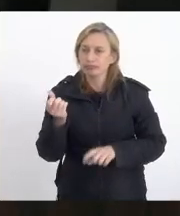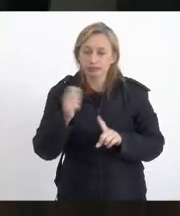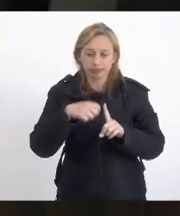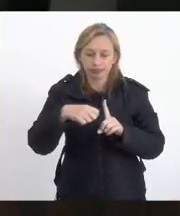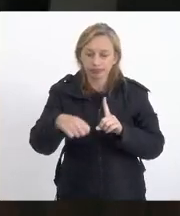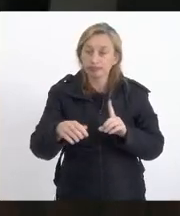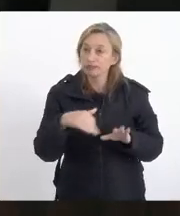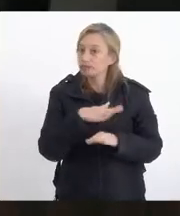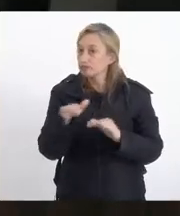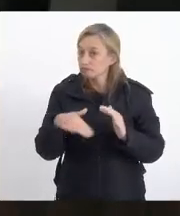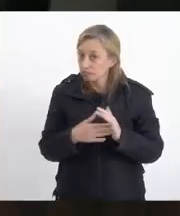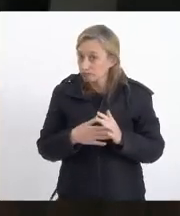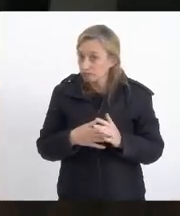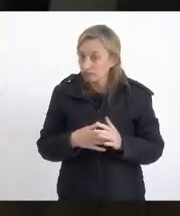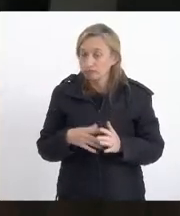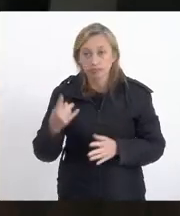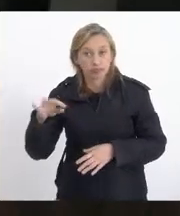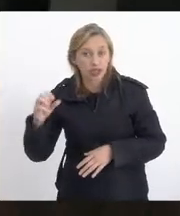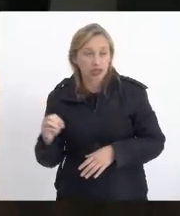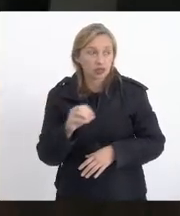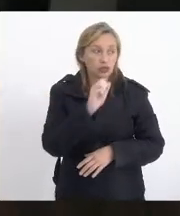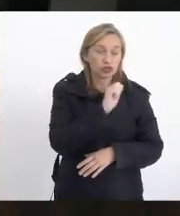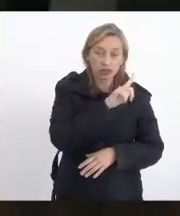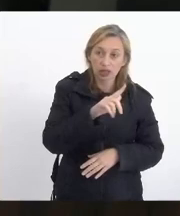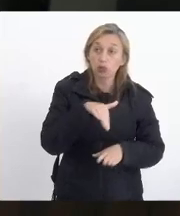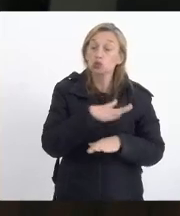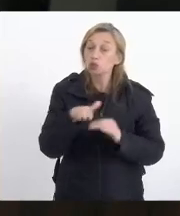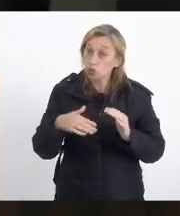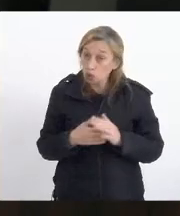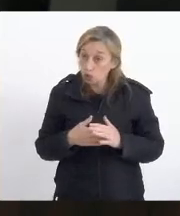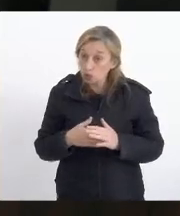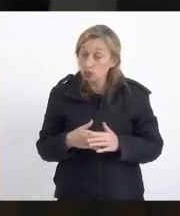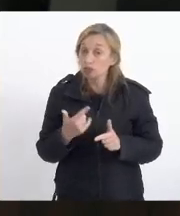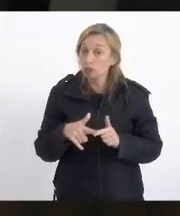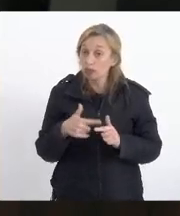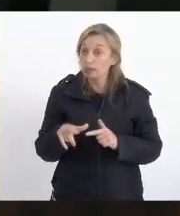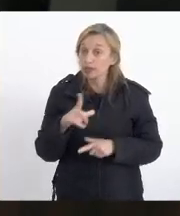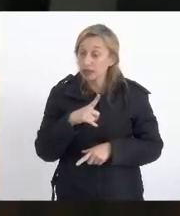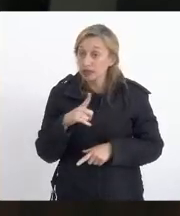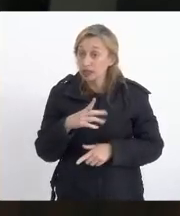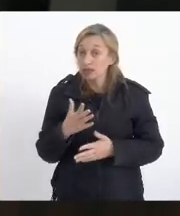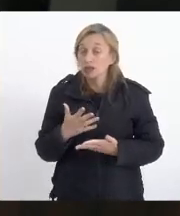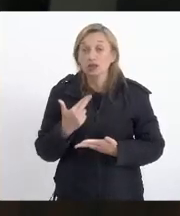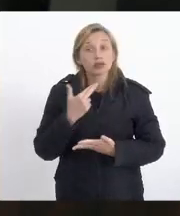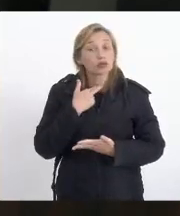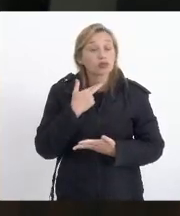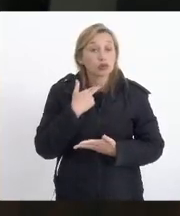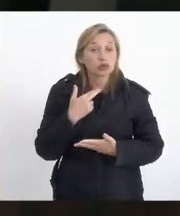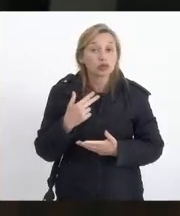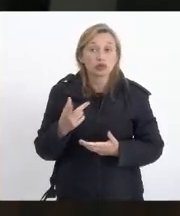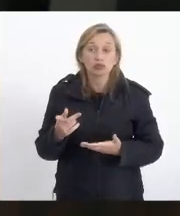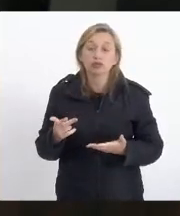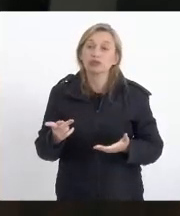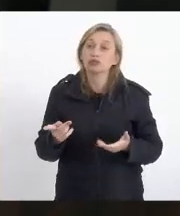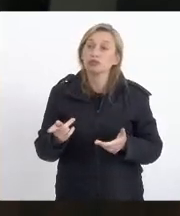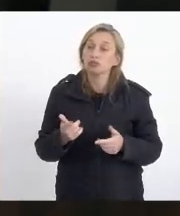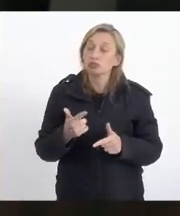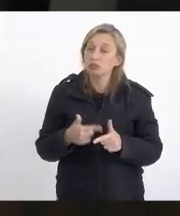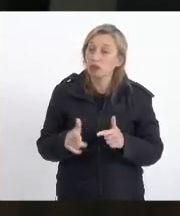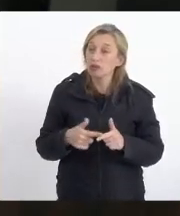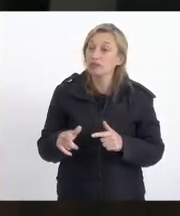sem salário. Se era praça, se era oficial, todo mundo ficou com problema. E nós não podemos incorrer neste problema de